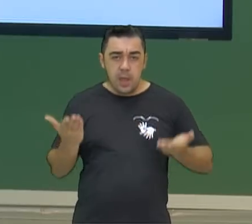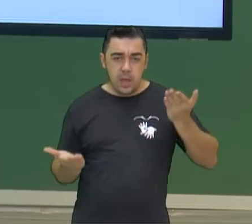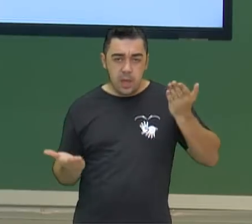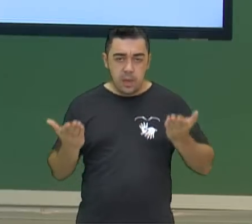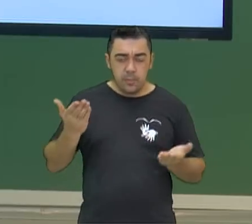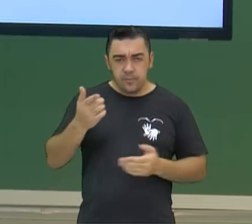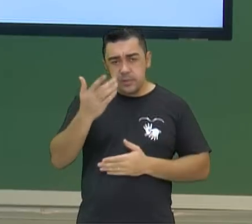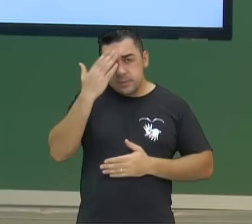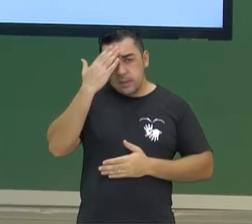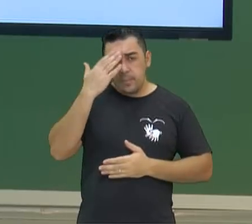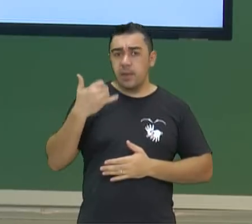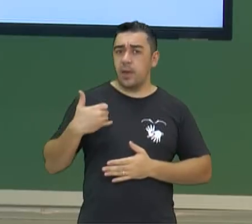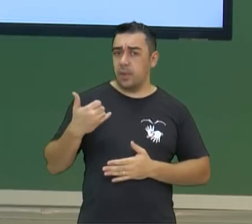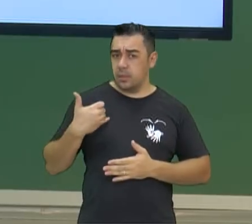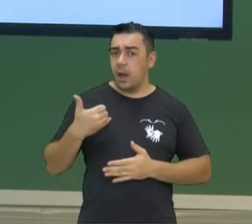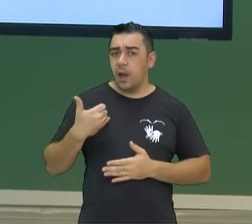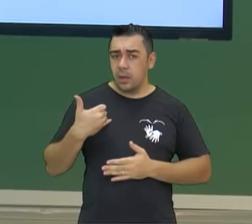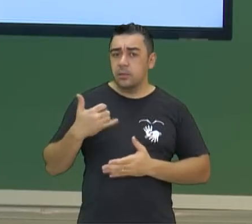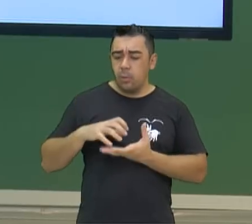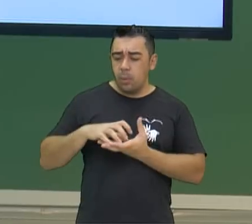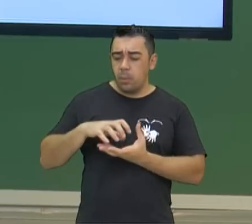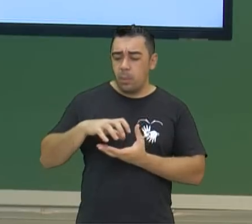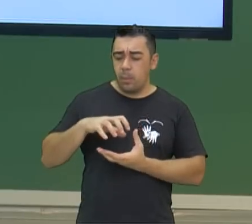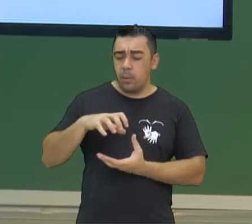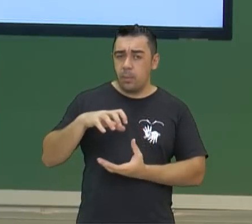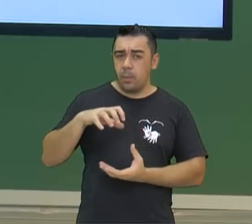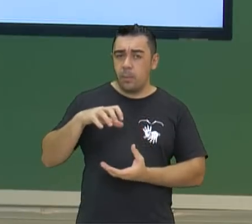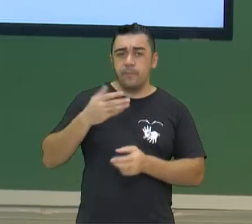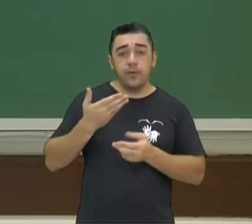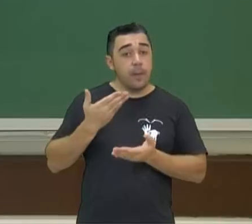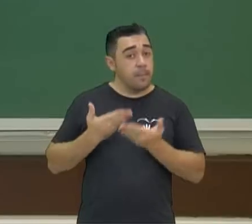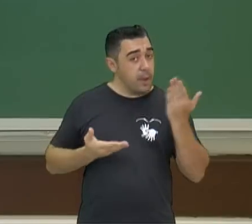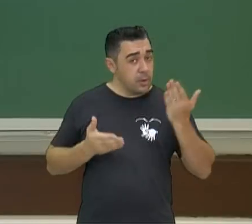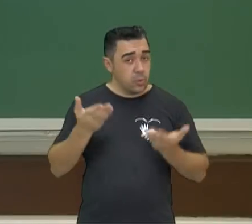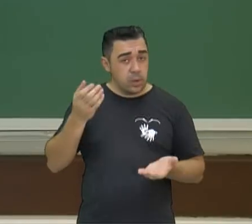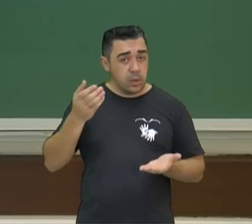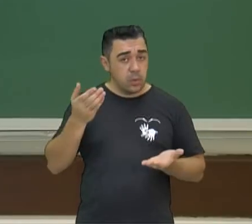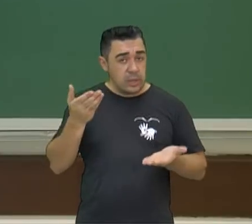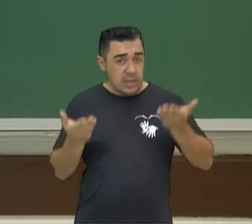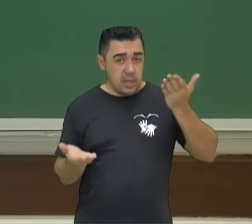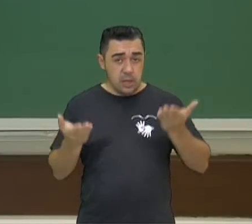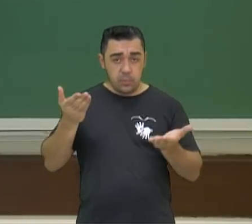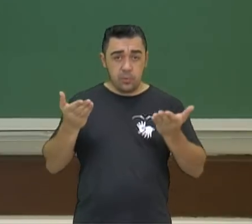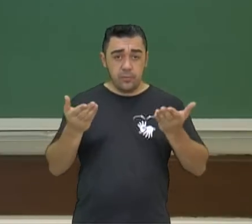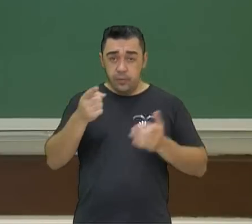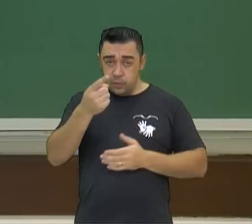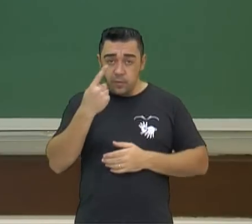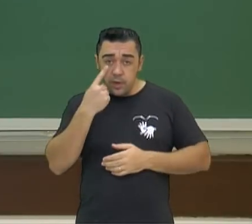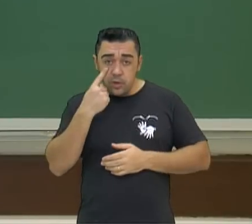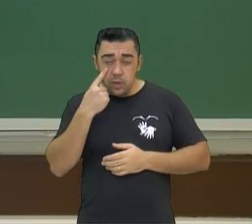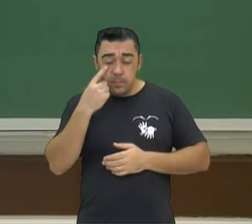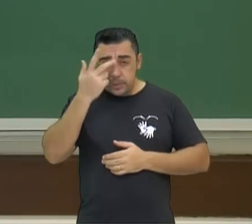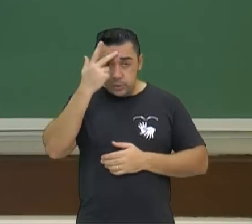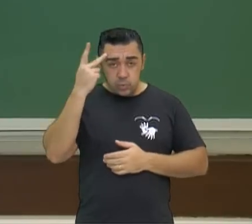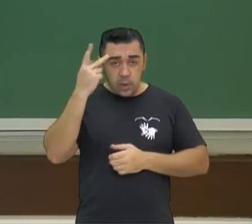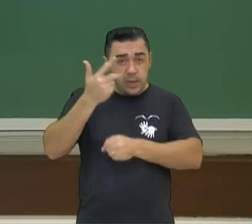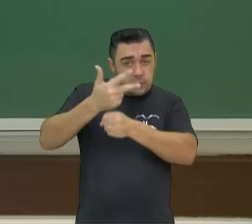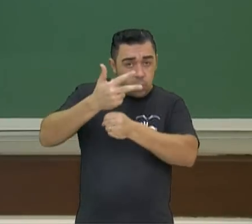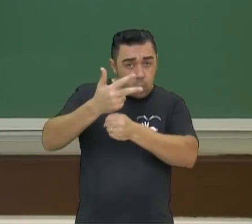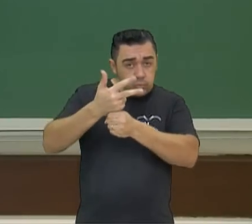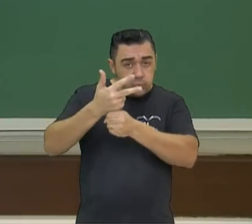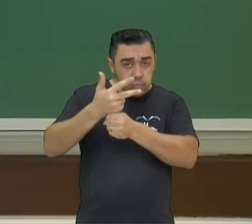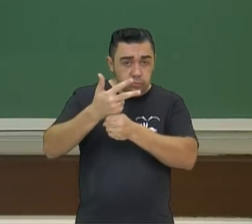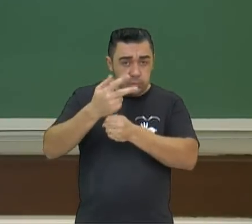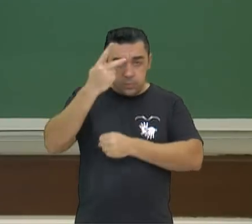quando a gente vai envelhecendo, a gente vai perdendo, né, o equilíbrio. Os idosos têm muita dificuldade, então eles precisam fazer atividades assim